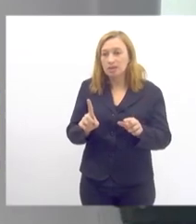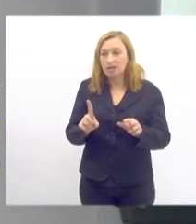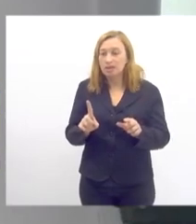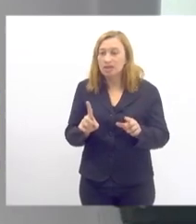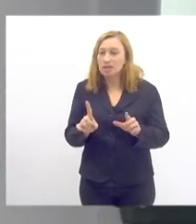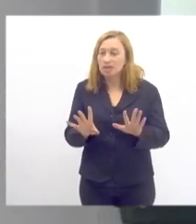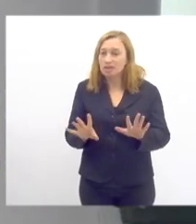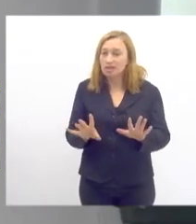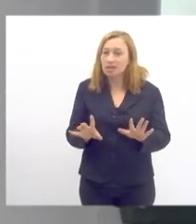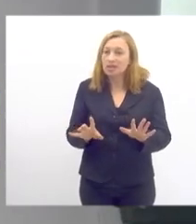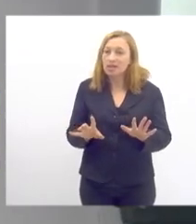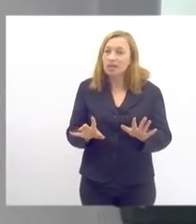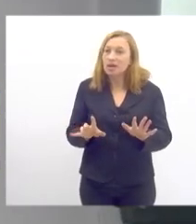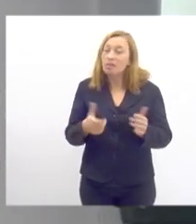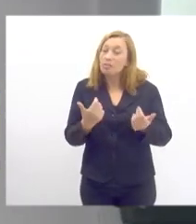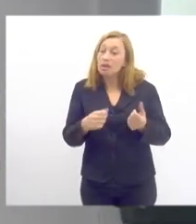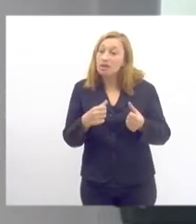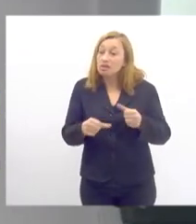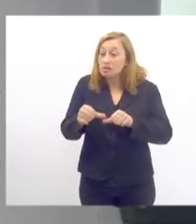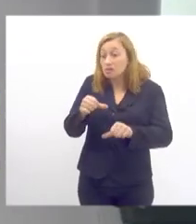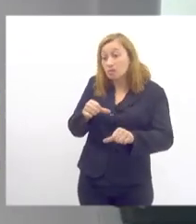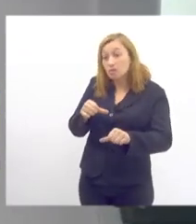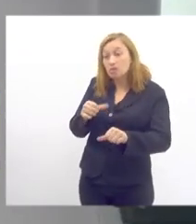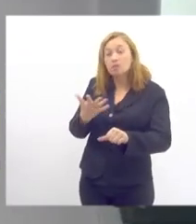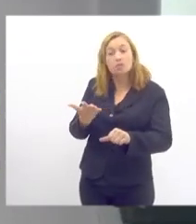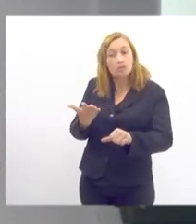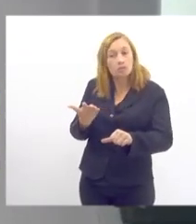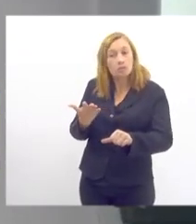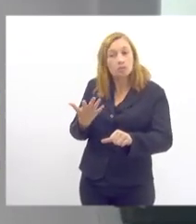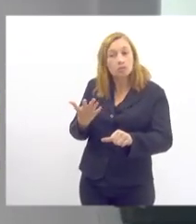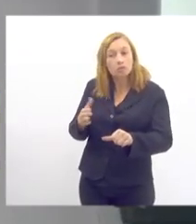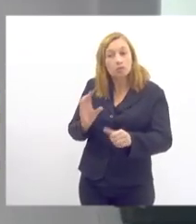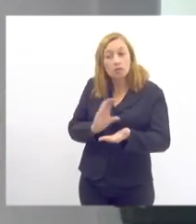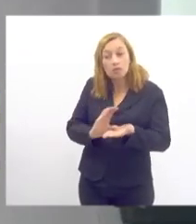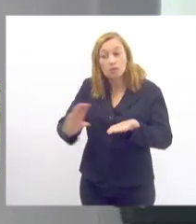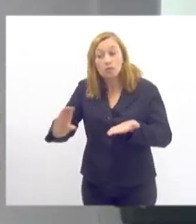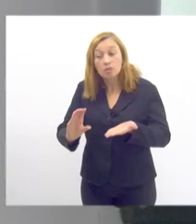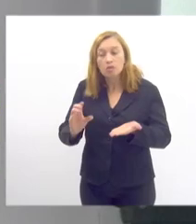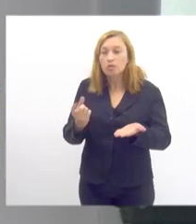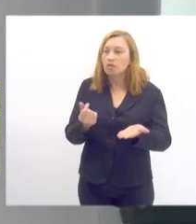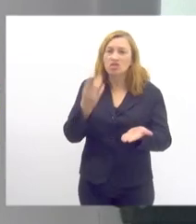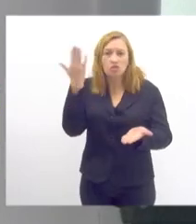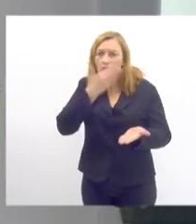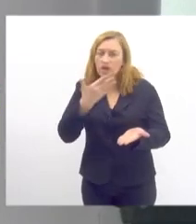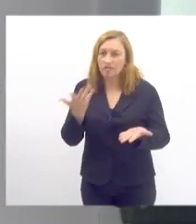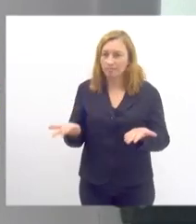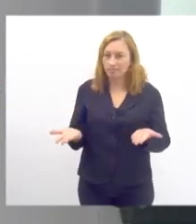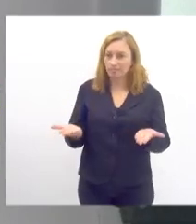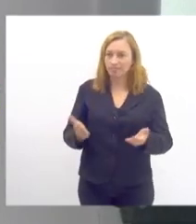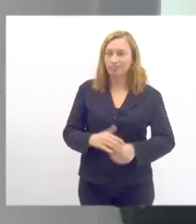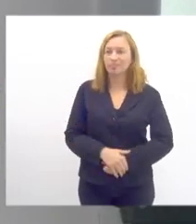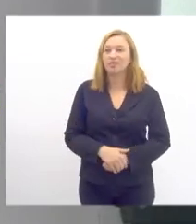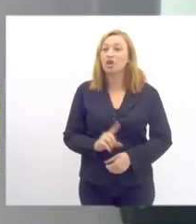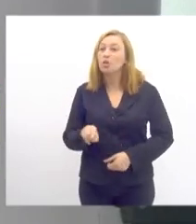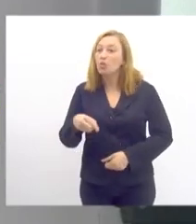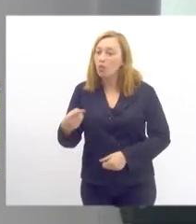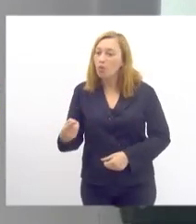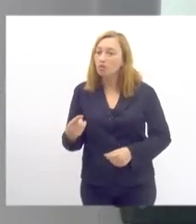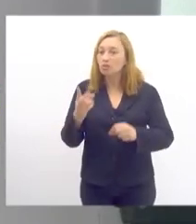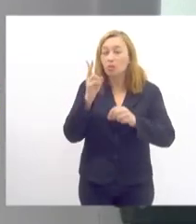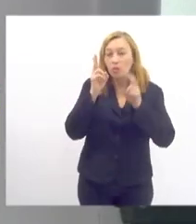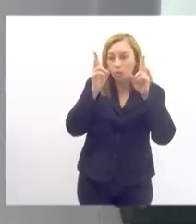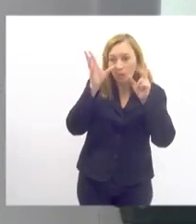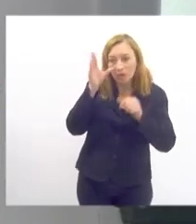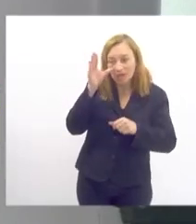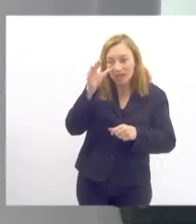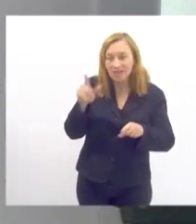ela tem que ser revertida para aquilo que essa se destina. E a gente não vê isso. E outro título de curiosidade,